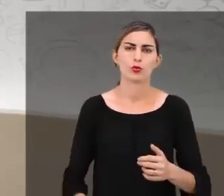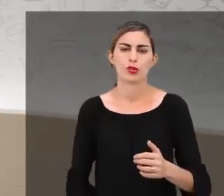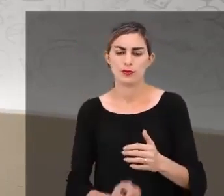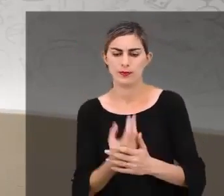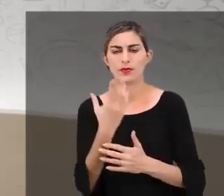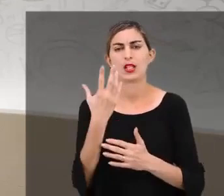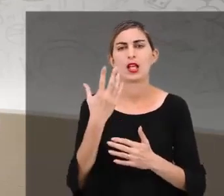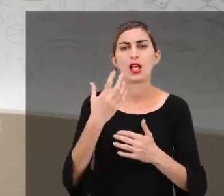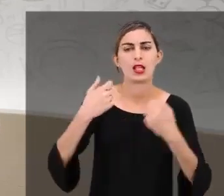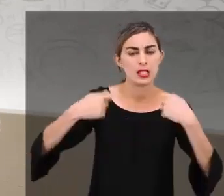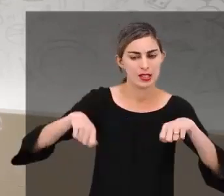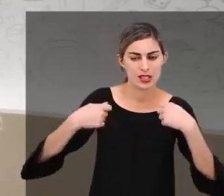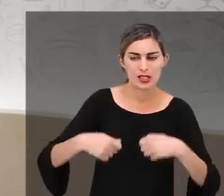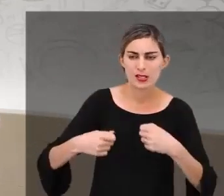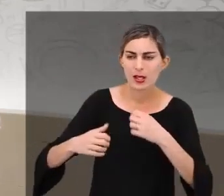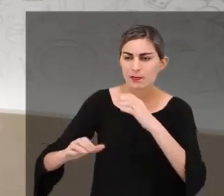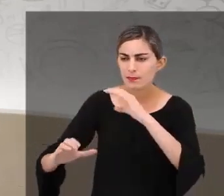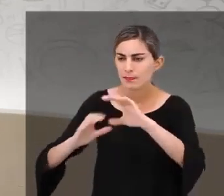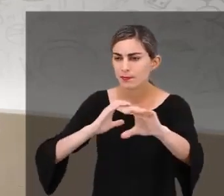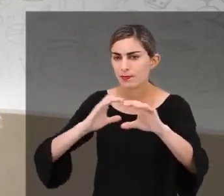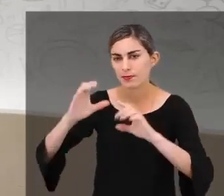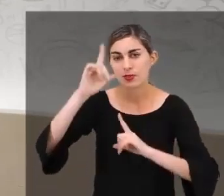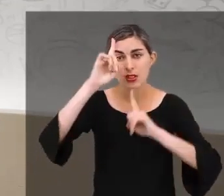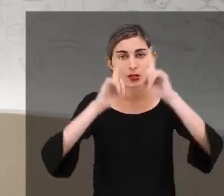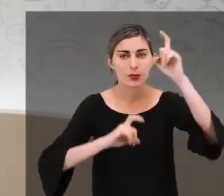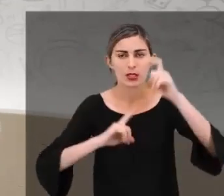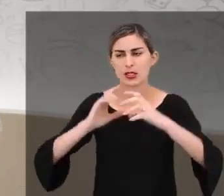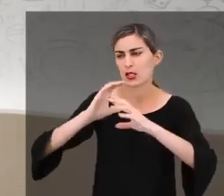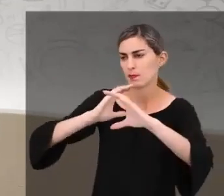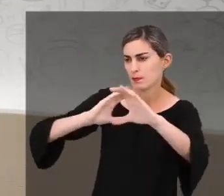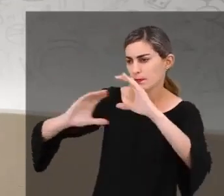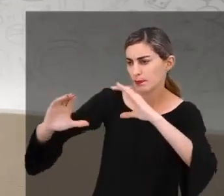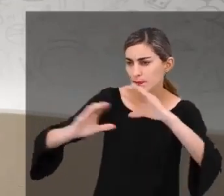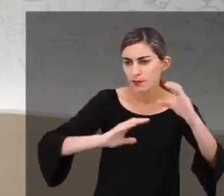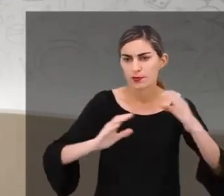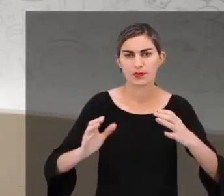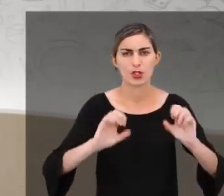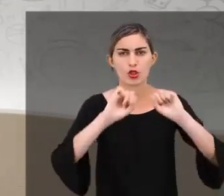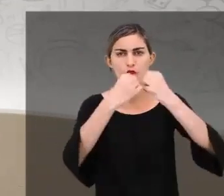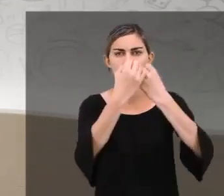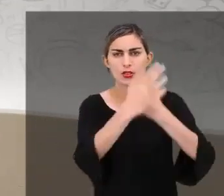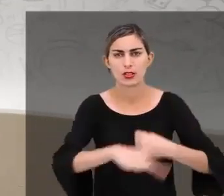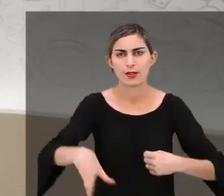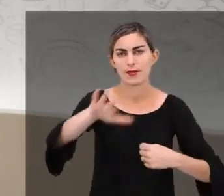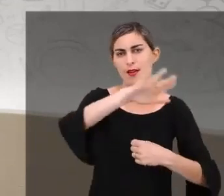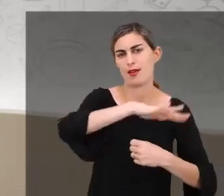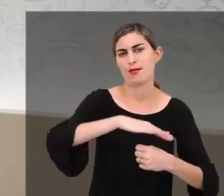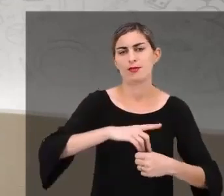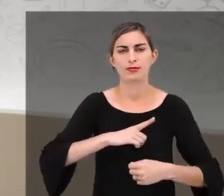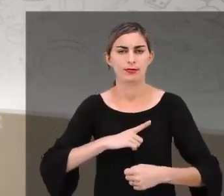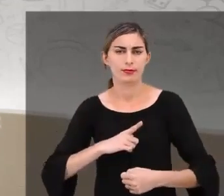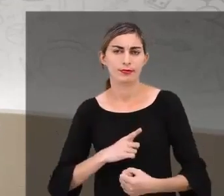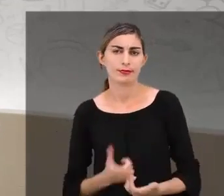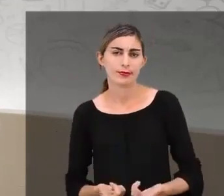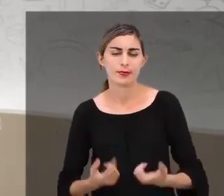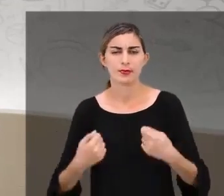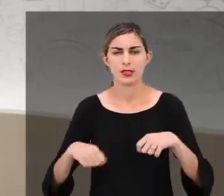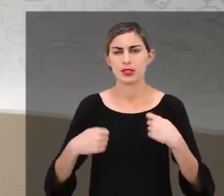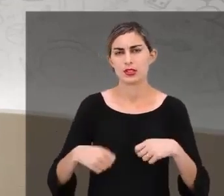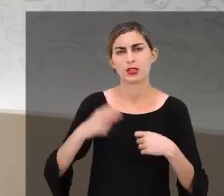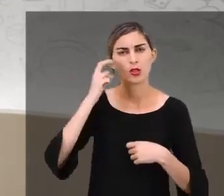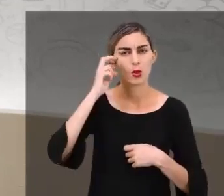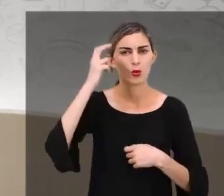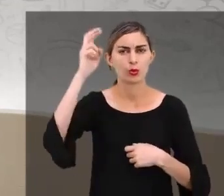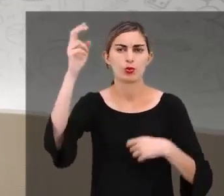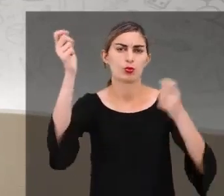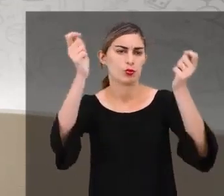de se comunicar, de se expressar que a sociedade tem através de suas manifestações, de seus rituais, sejam